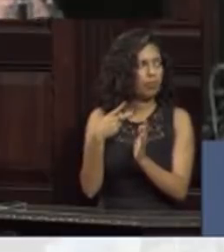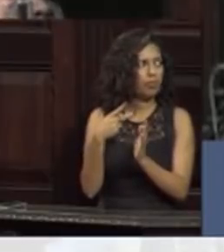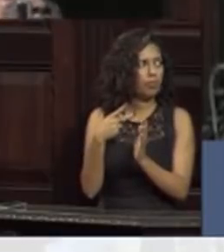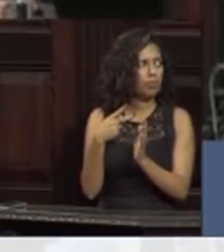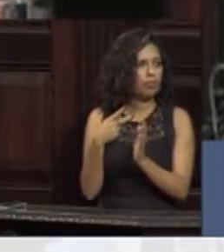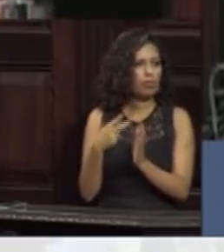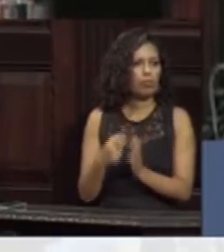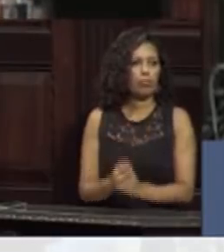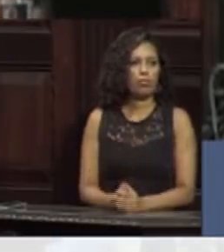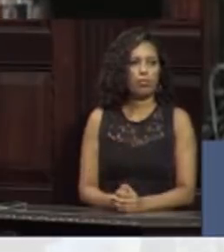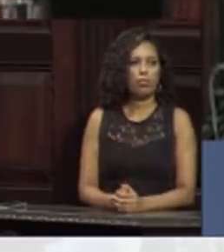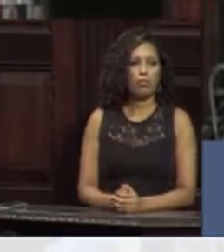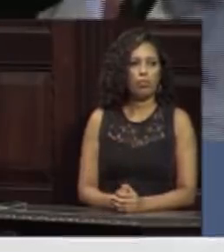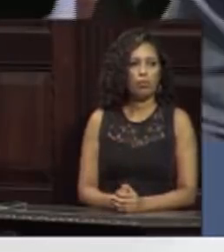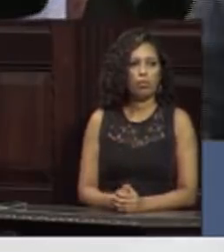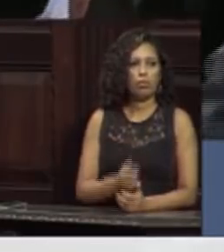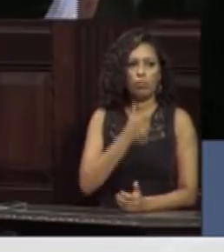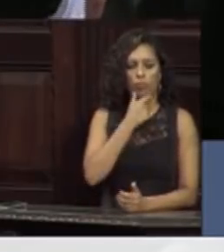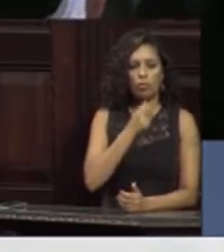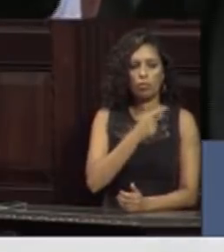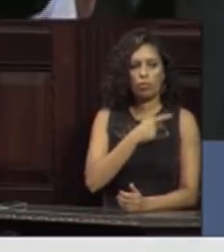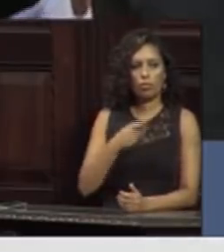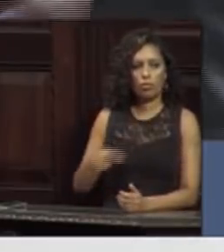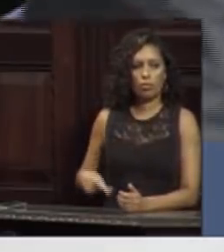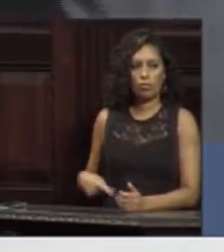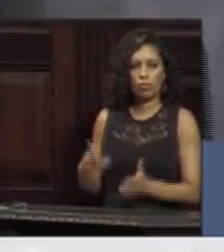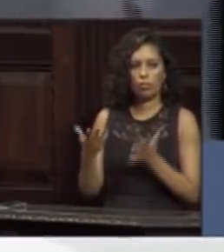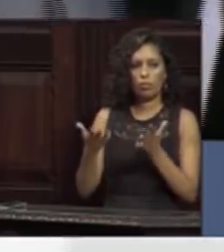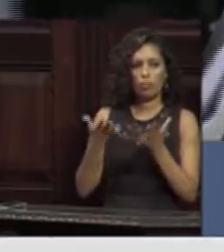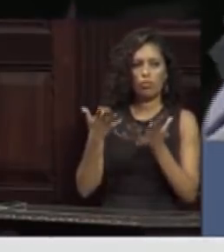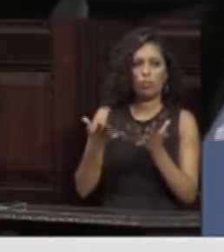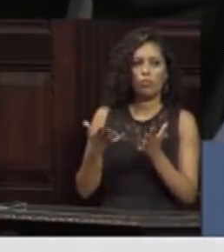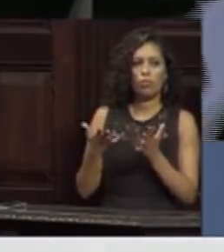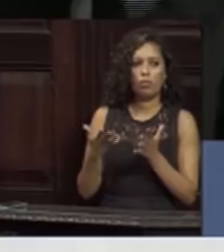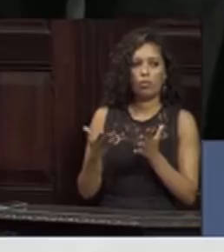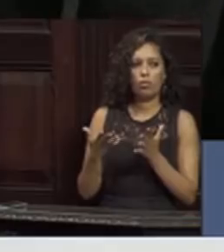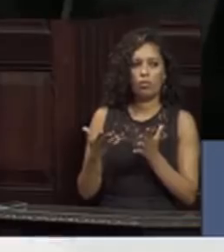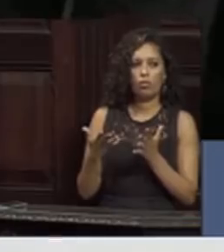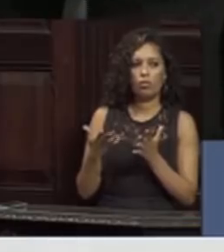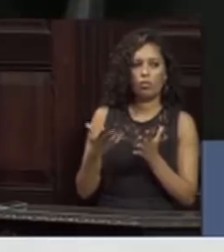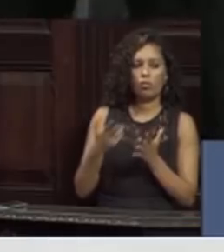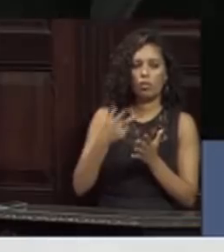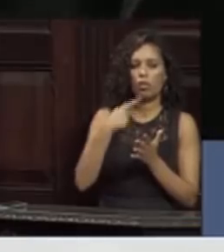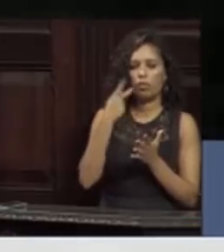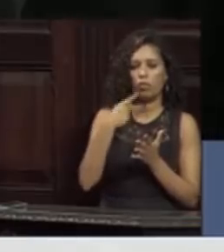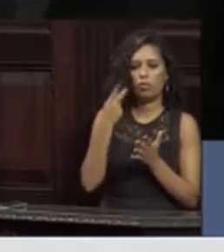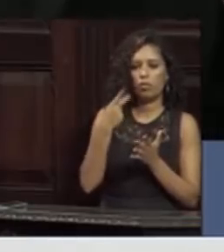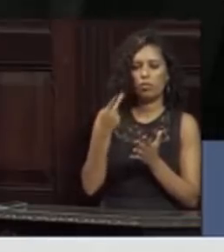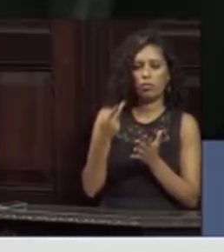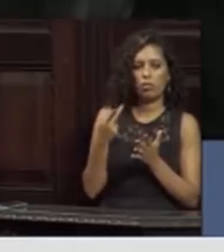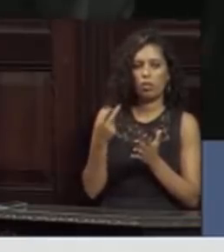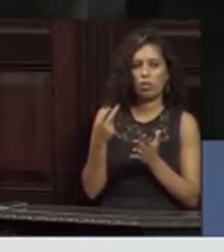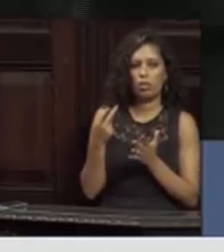manda. Senhor presidente, eu queria comunicar esse plenário e aos parlamentares do interior.